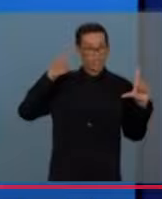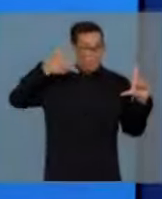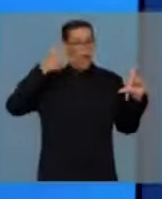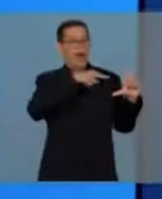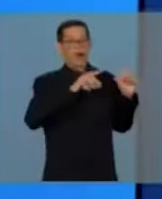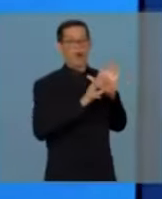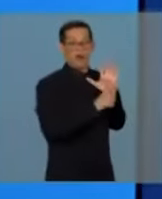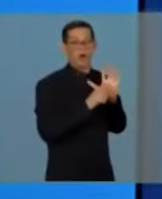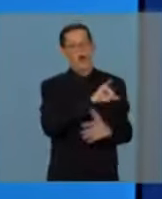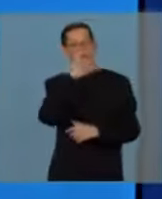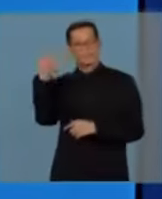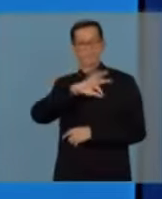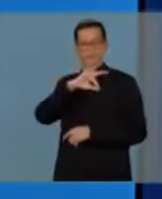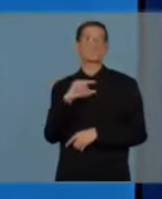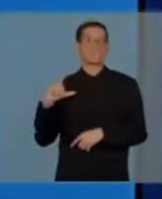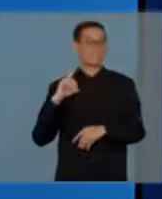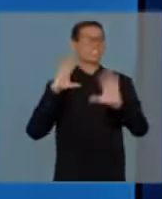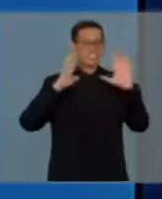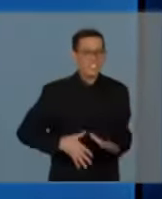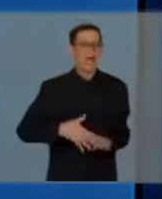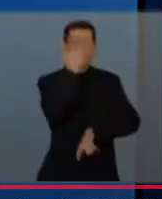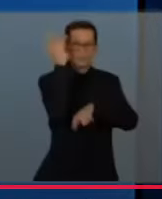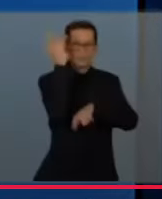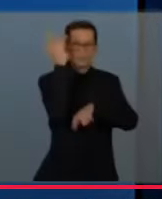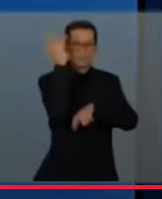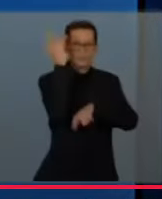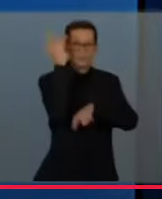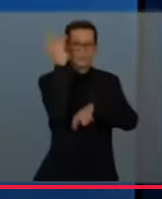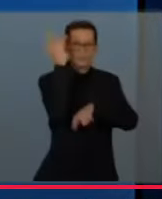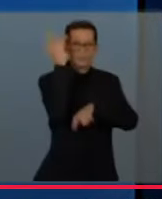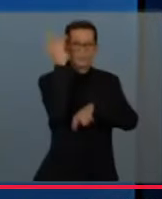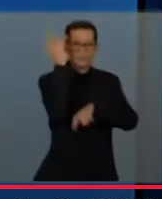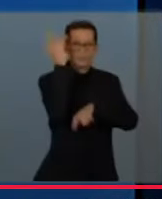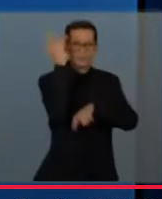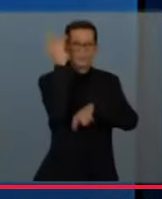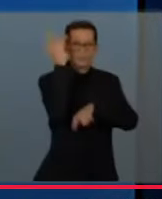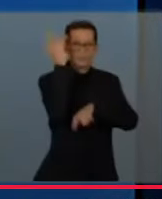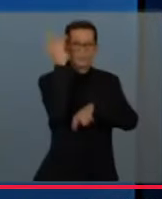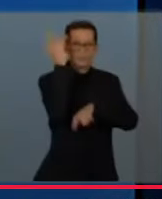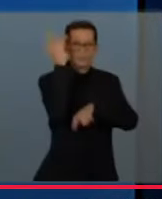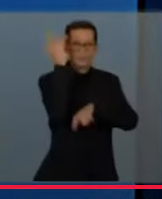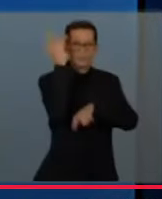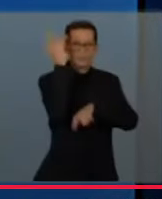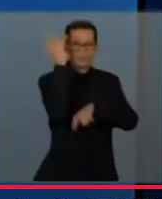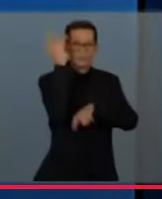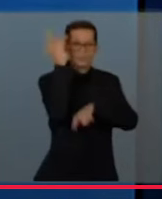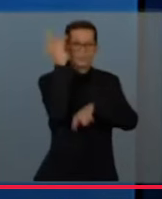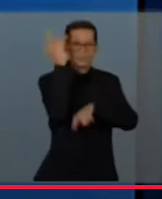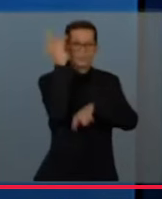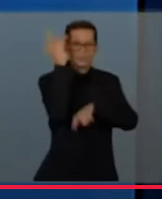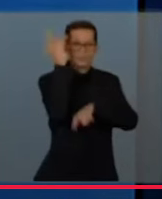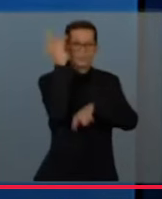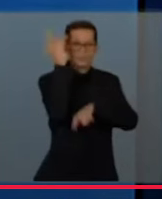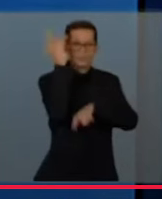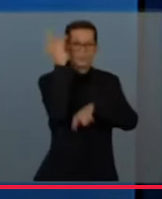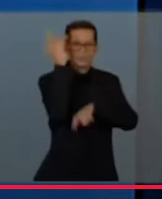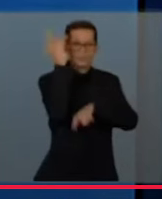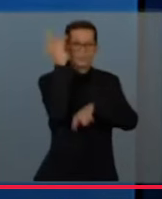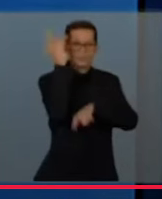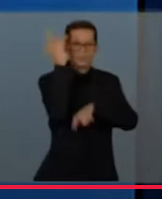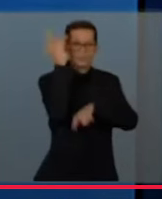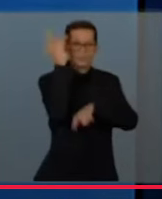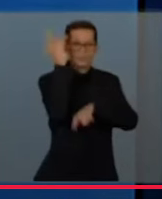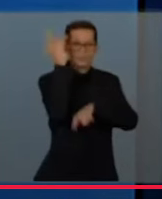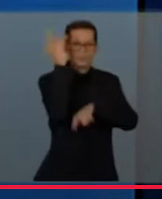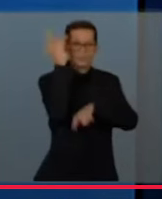autoridades policiais já tem muitos casos já prenderam mais de 300 pessoas Nossa Senhora agora justificou o investimento hein 20.000 câmeras daqui a pouco nós